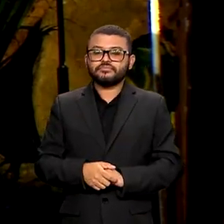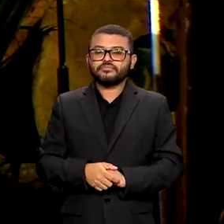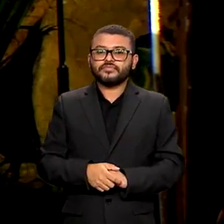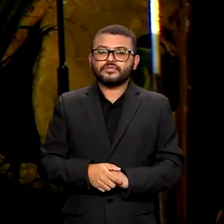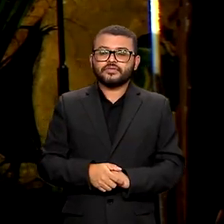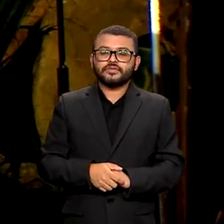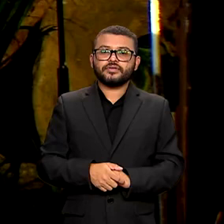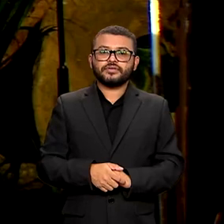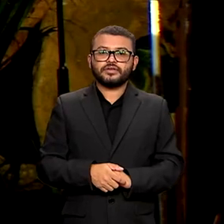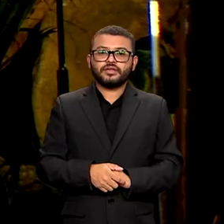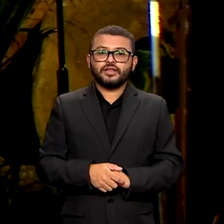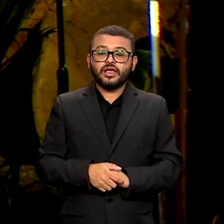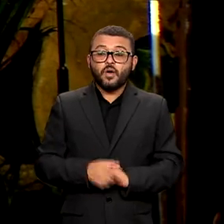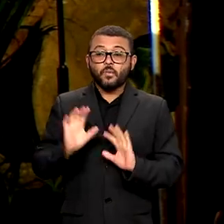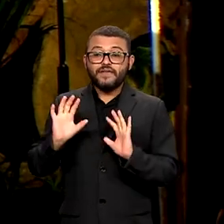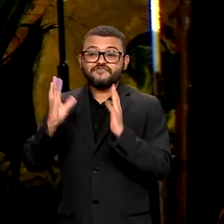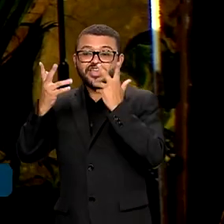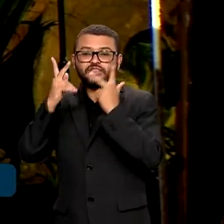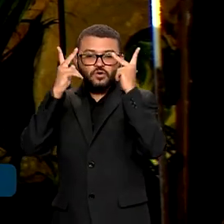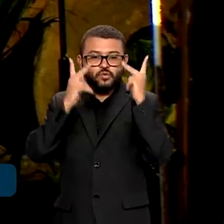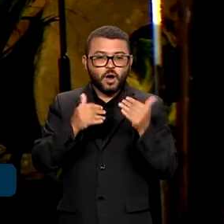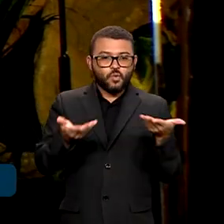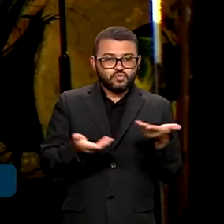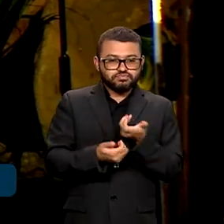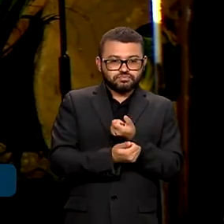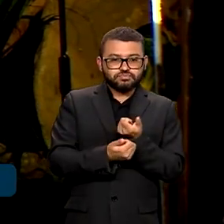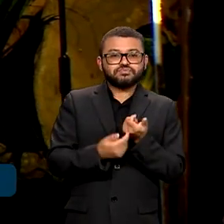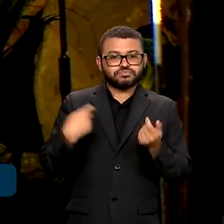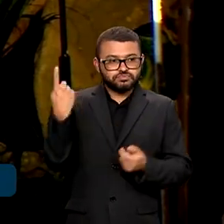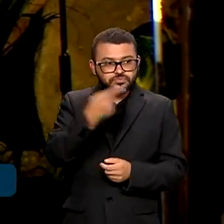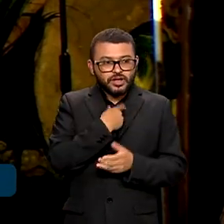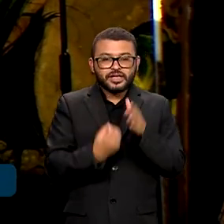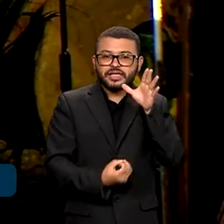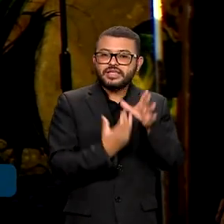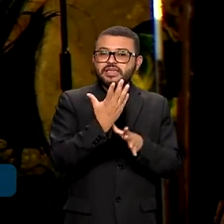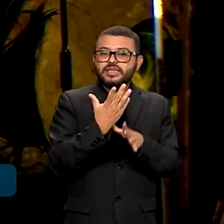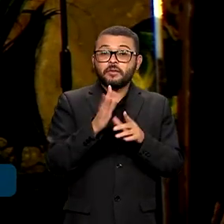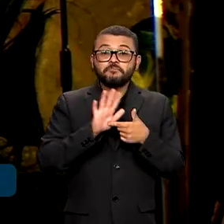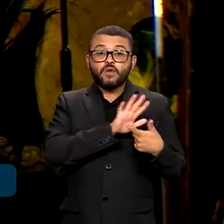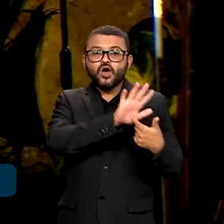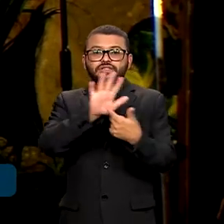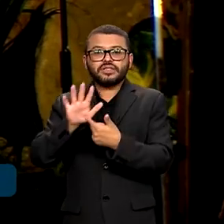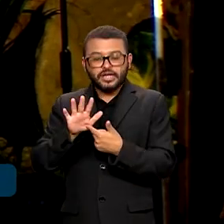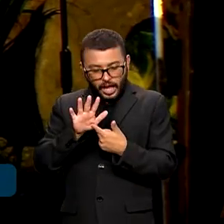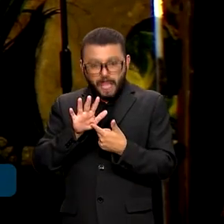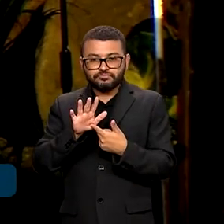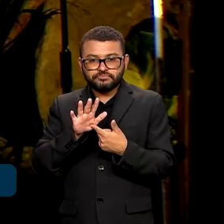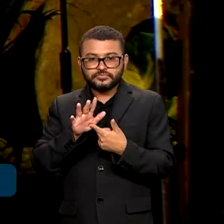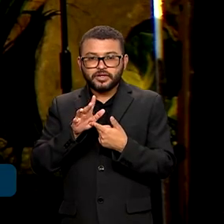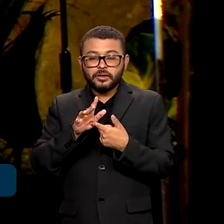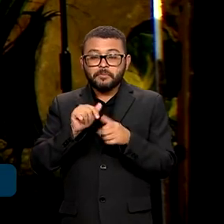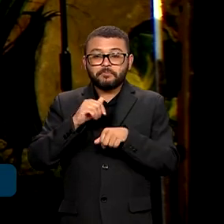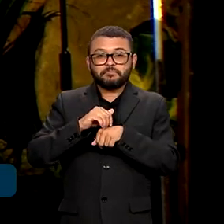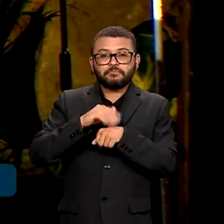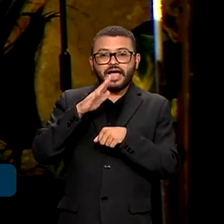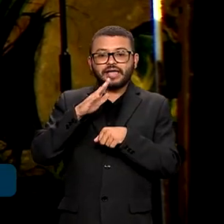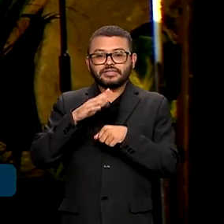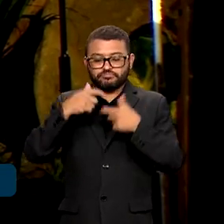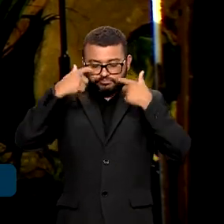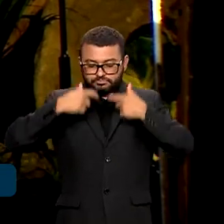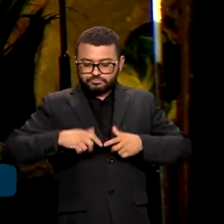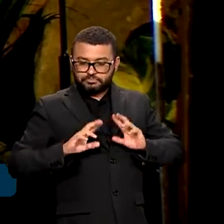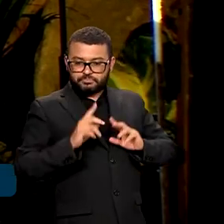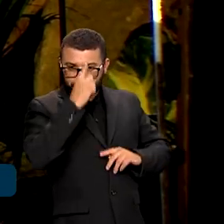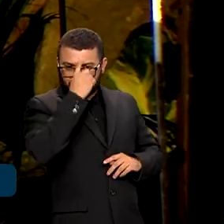quando a gente faz um evento como esse e a gente quer mostrar mais do que a nossa roupa de